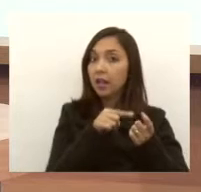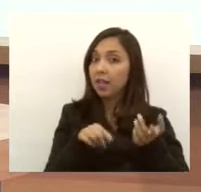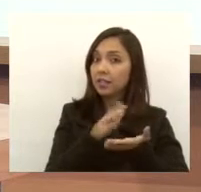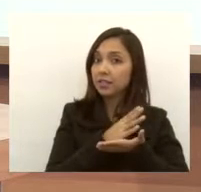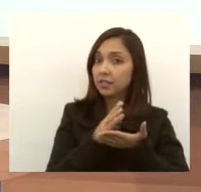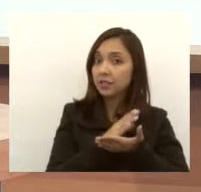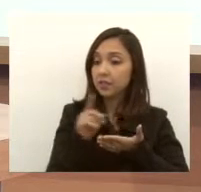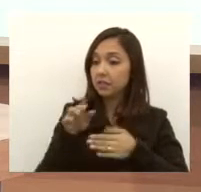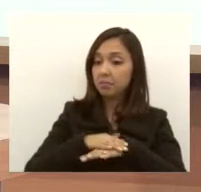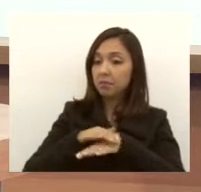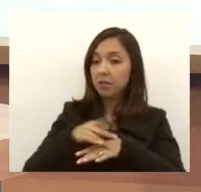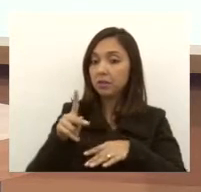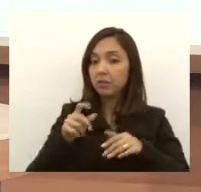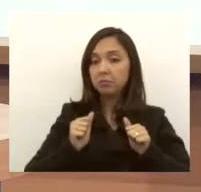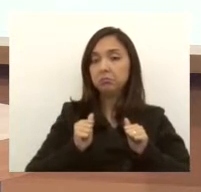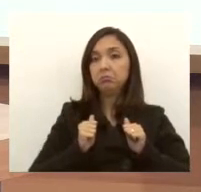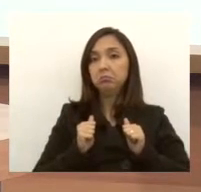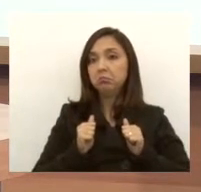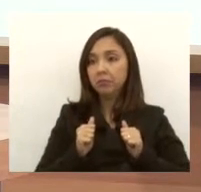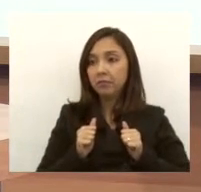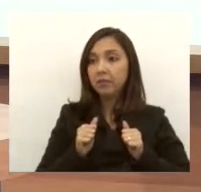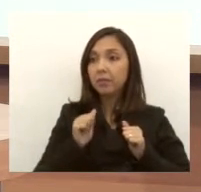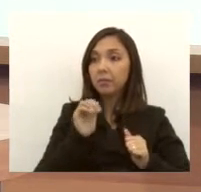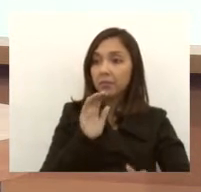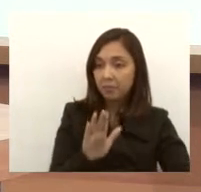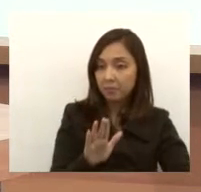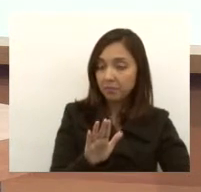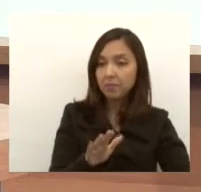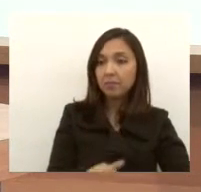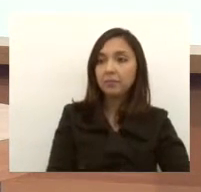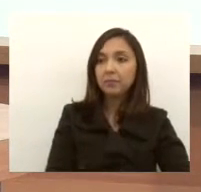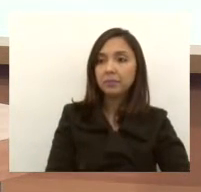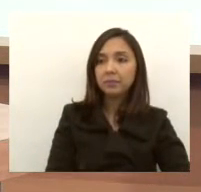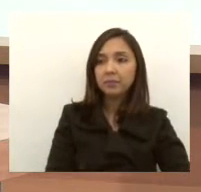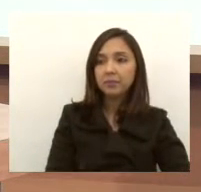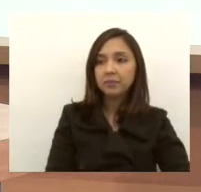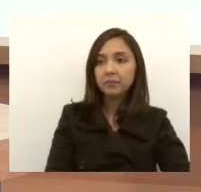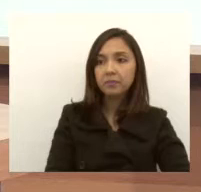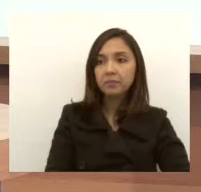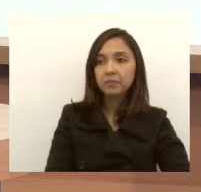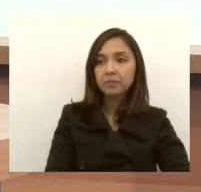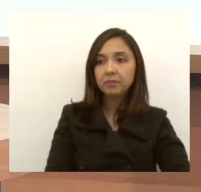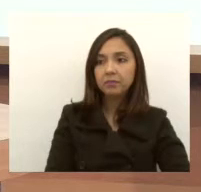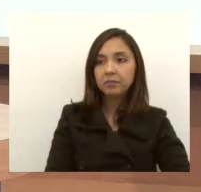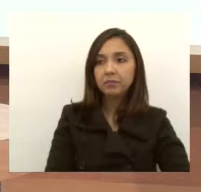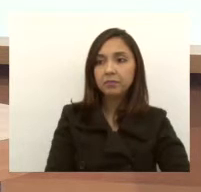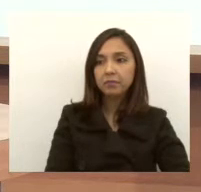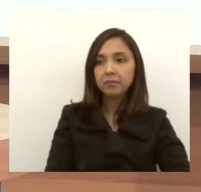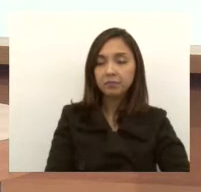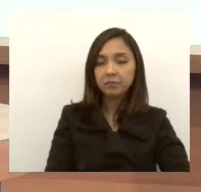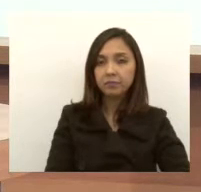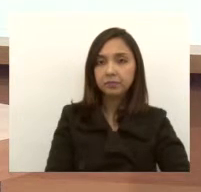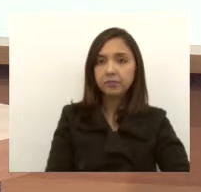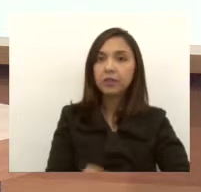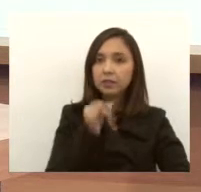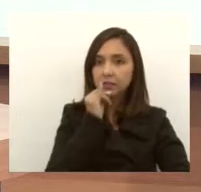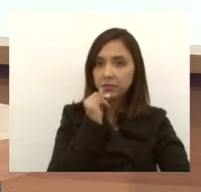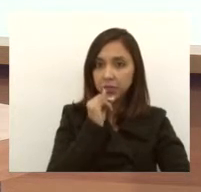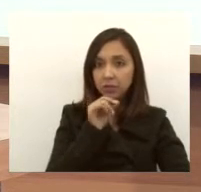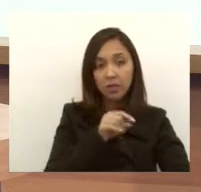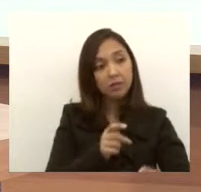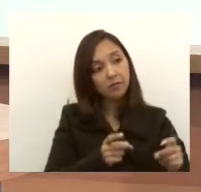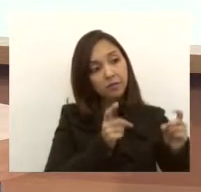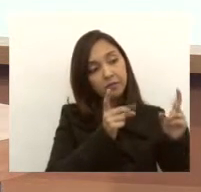não lhe compete. Mas agora, tem uma questão concreta. Tem uma questão concreta, que é venda de